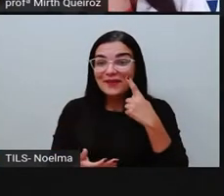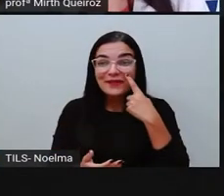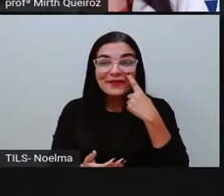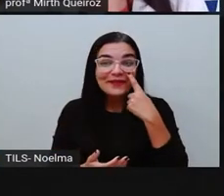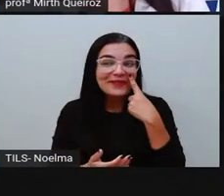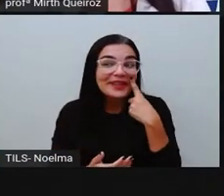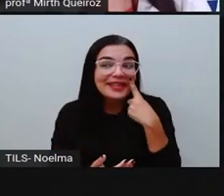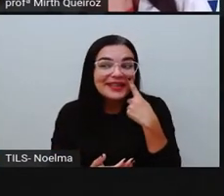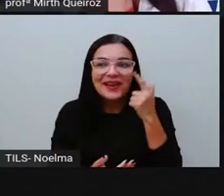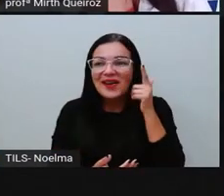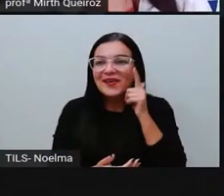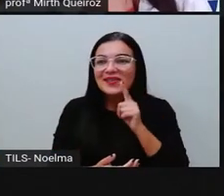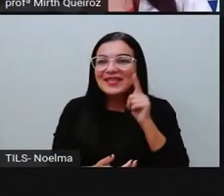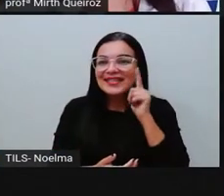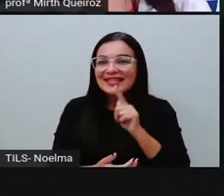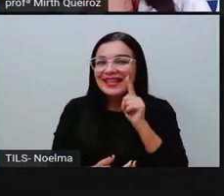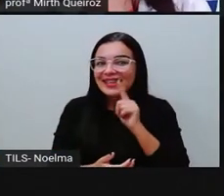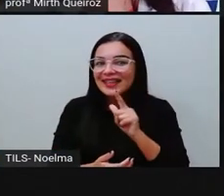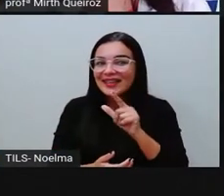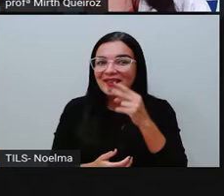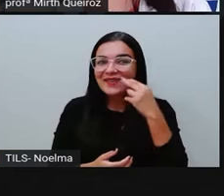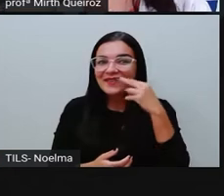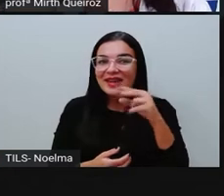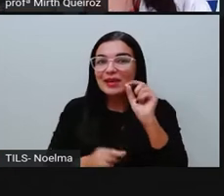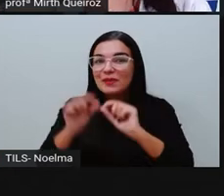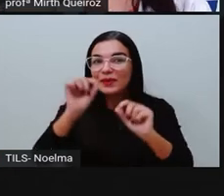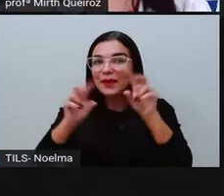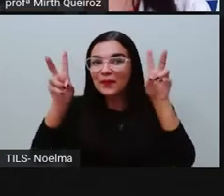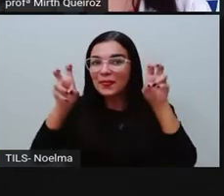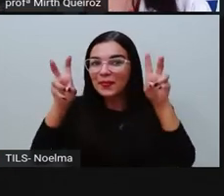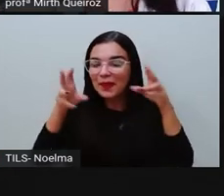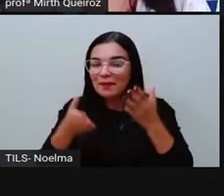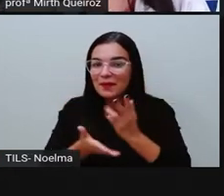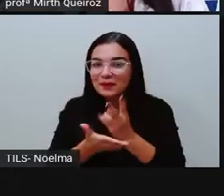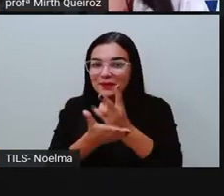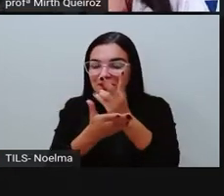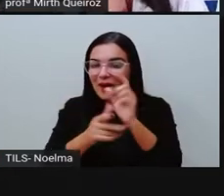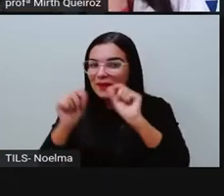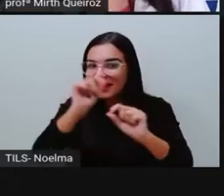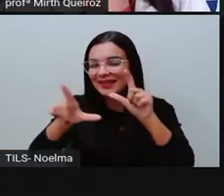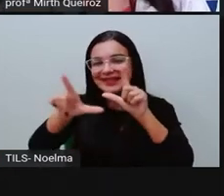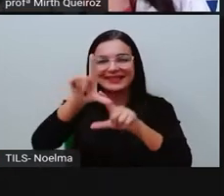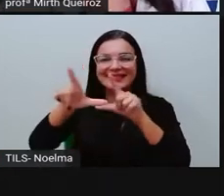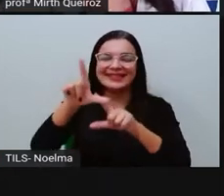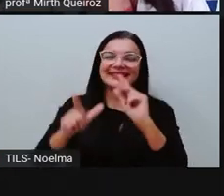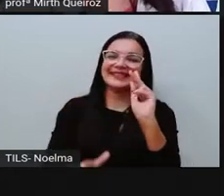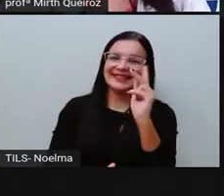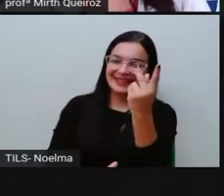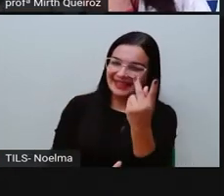Conseguiram, então, adivinhar sobre o que nós falaremos hoje? Nós vamos dar seguimento aí a falar sobre